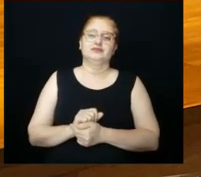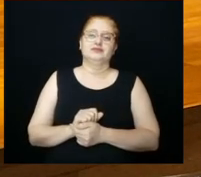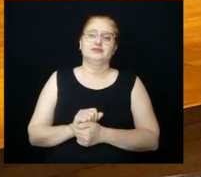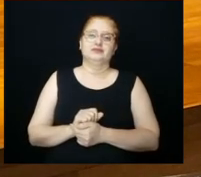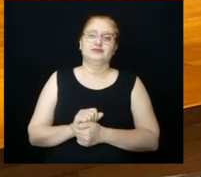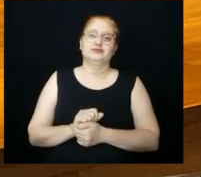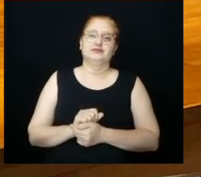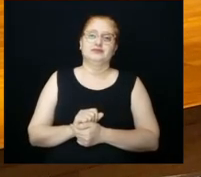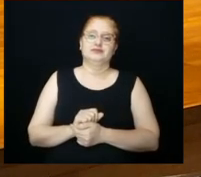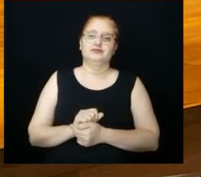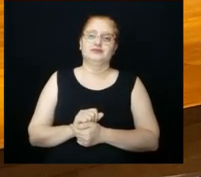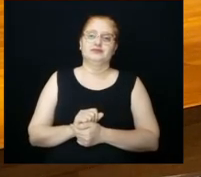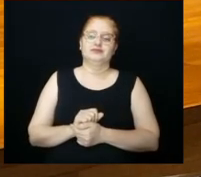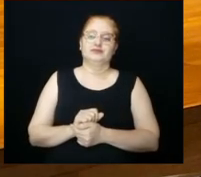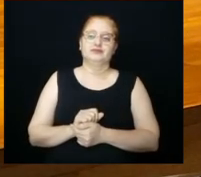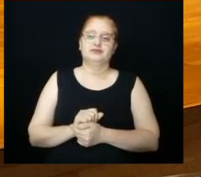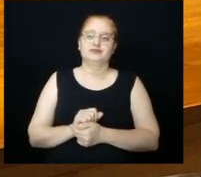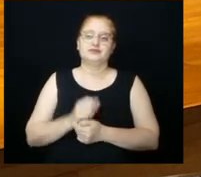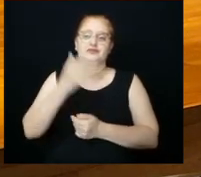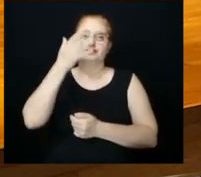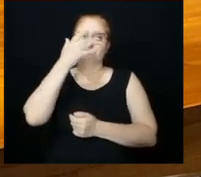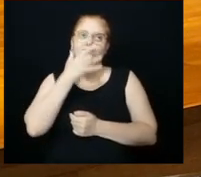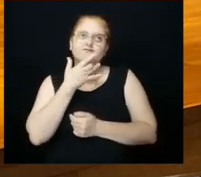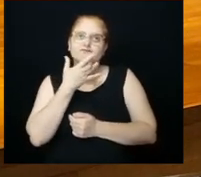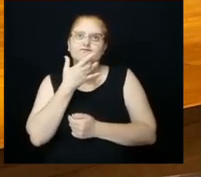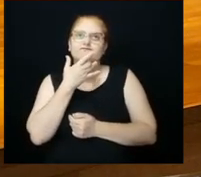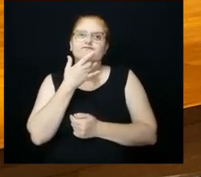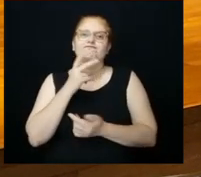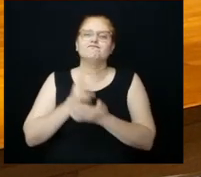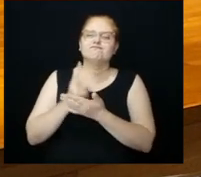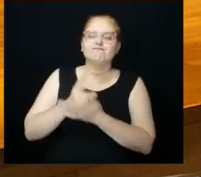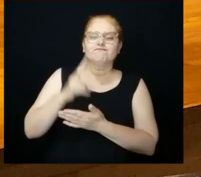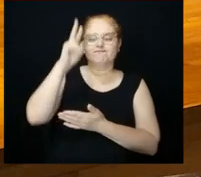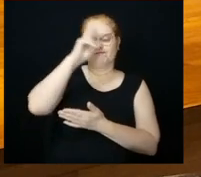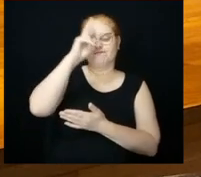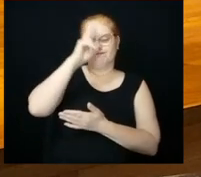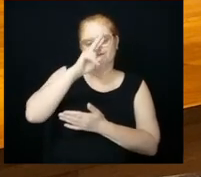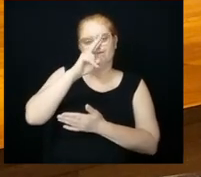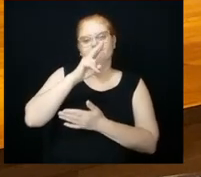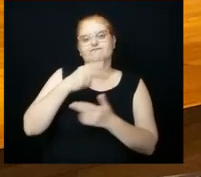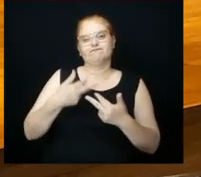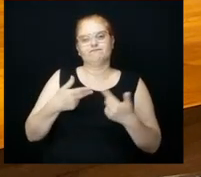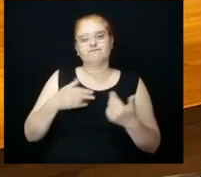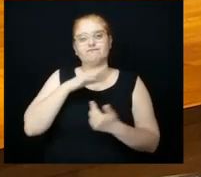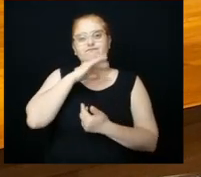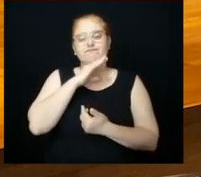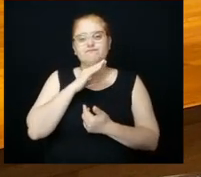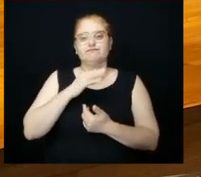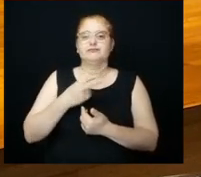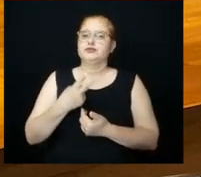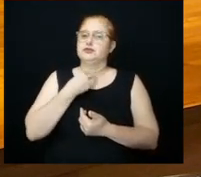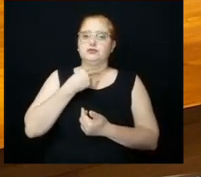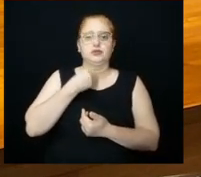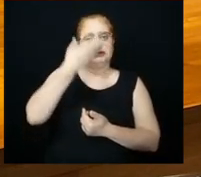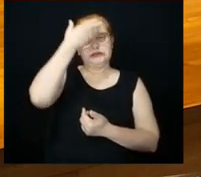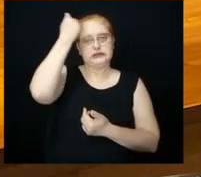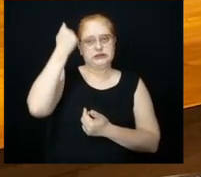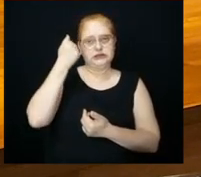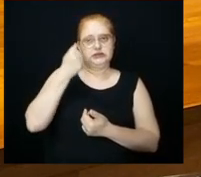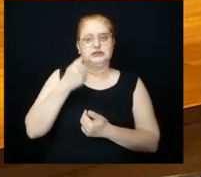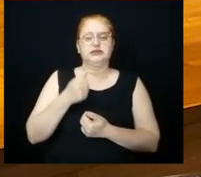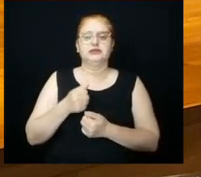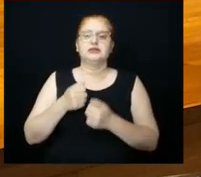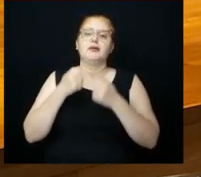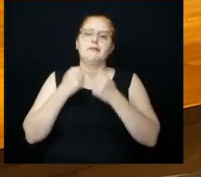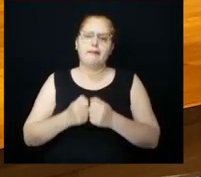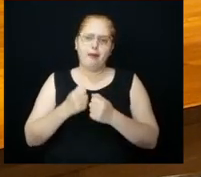enfim, ainda que a Chimamanda diga, acaba-se sempre relembrando as tragédias, mas também não se pode esquecer, e esses autores aqui dizem, não se pode